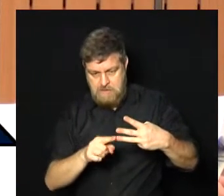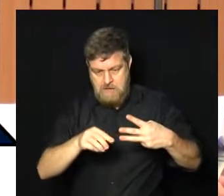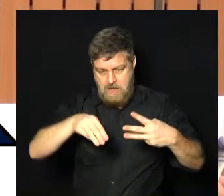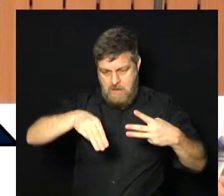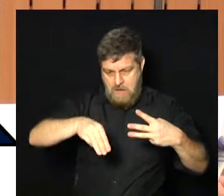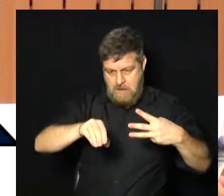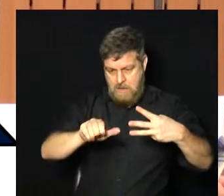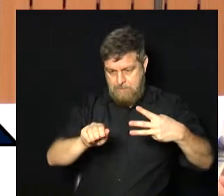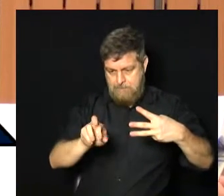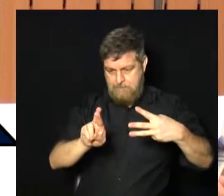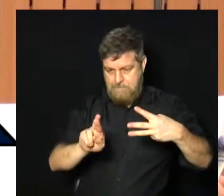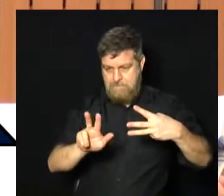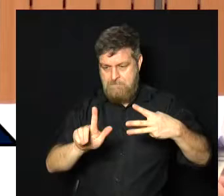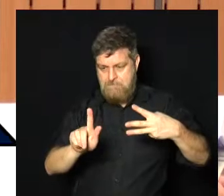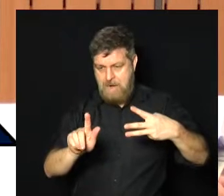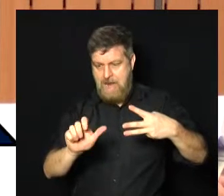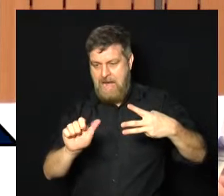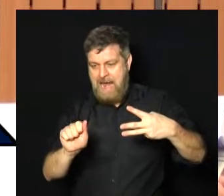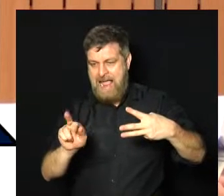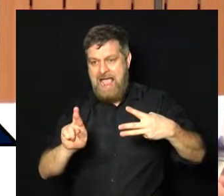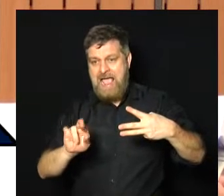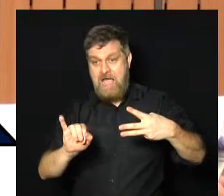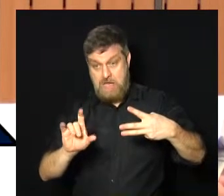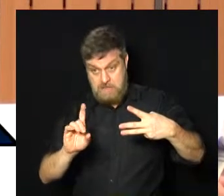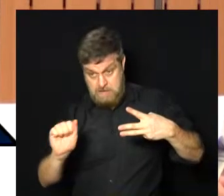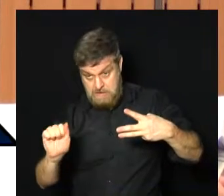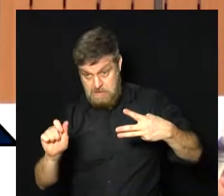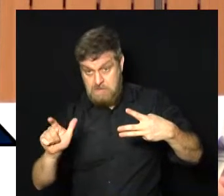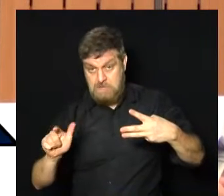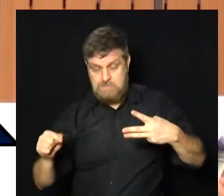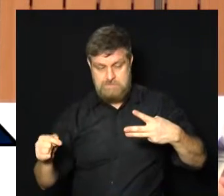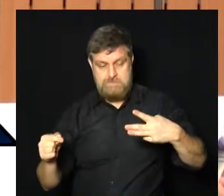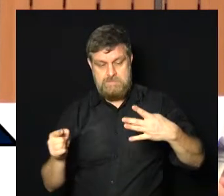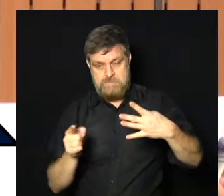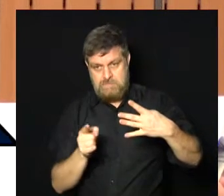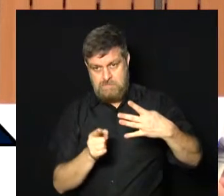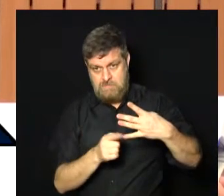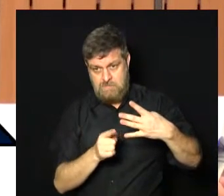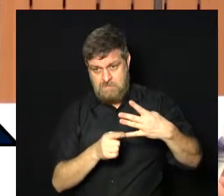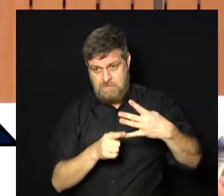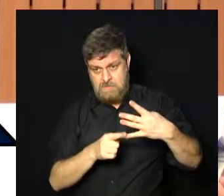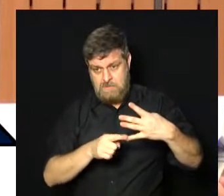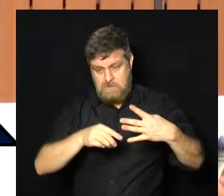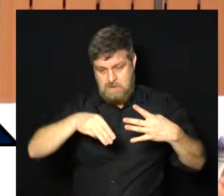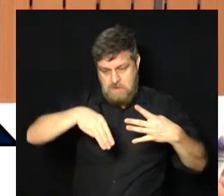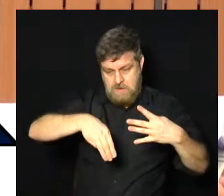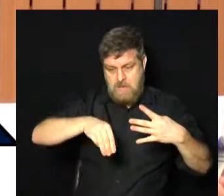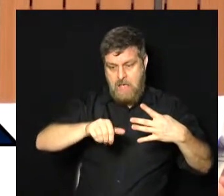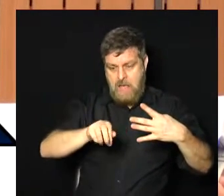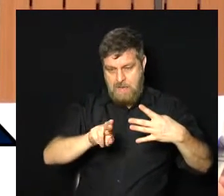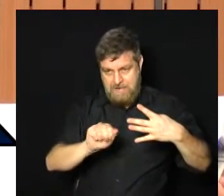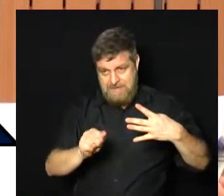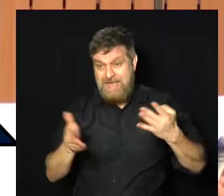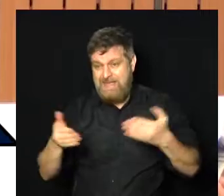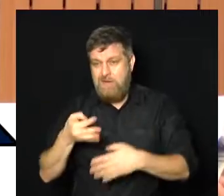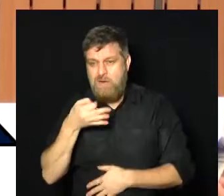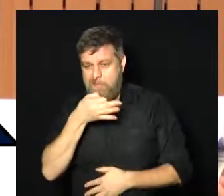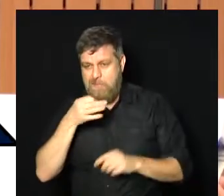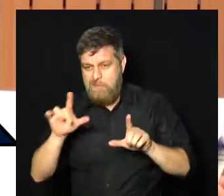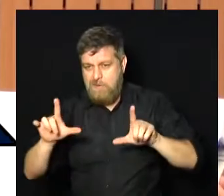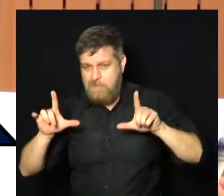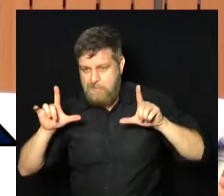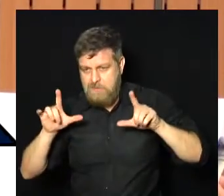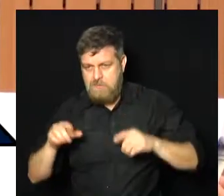Margarida da Silva Calisto, que é a Guida Calisto, e pela Maria Emília Rodrigues de Castro,